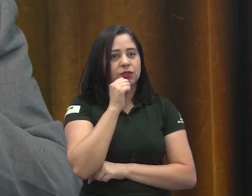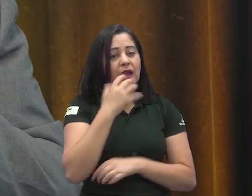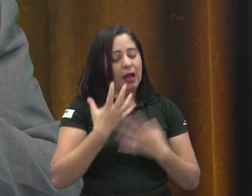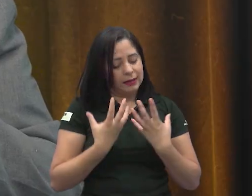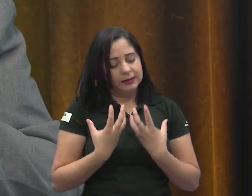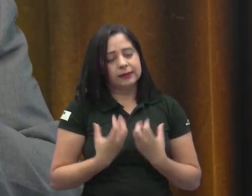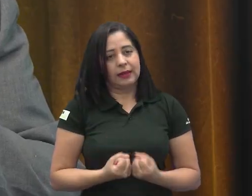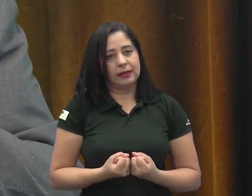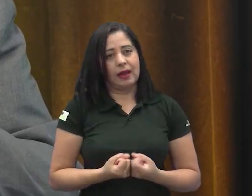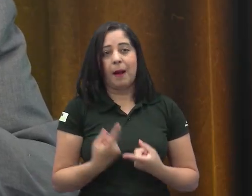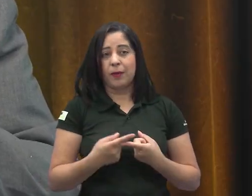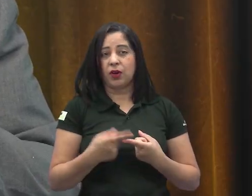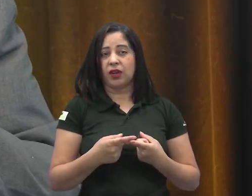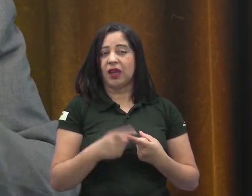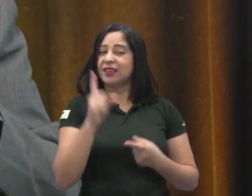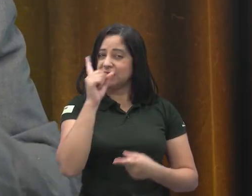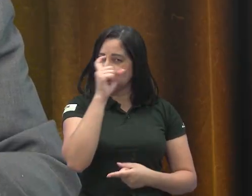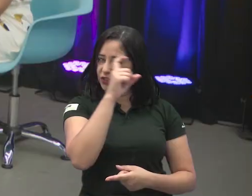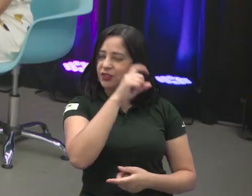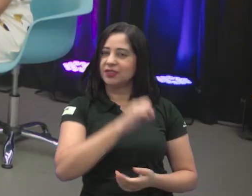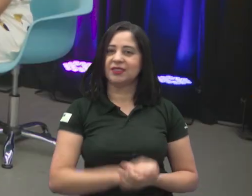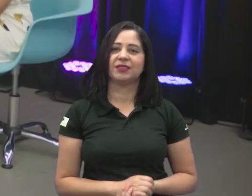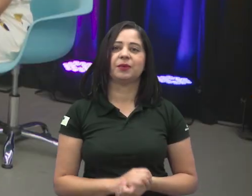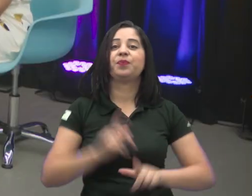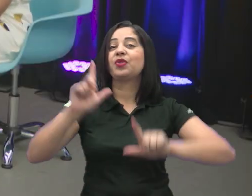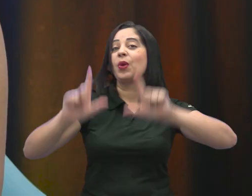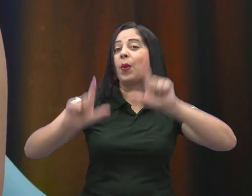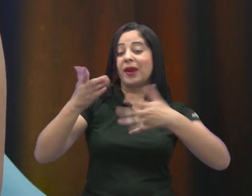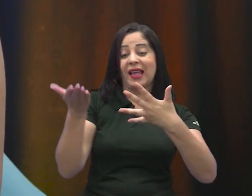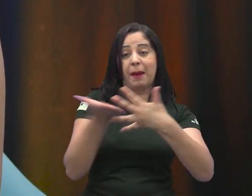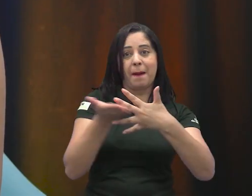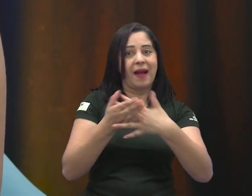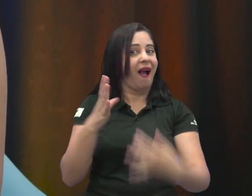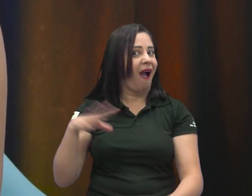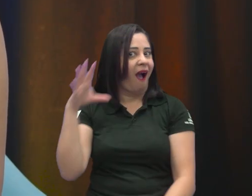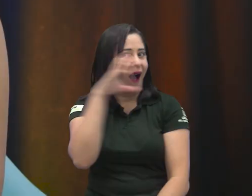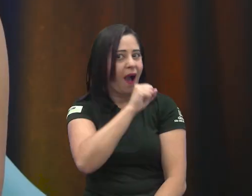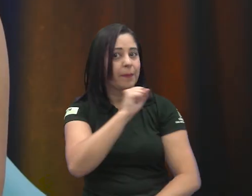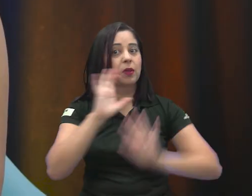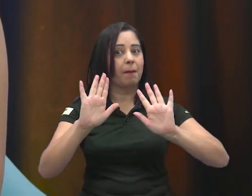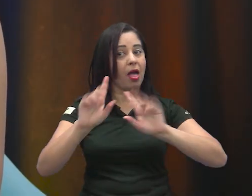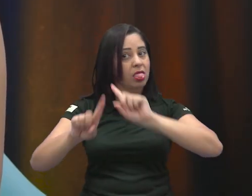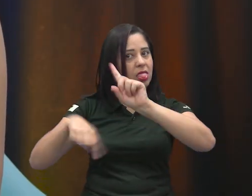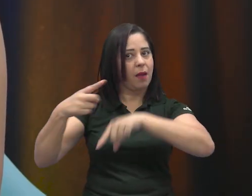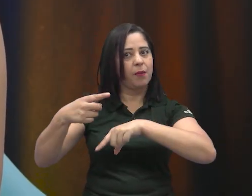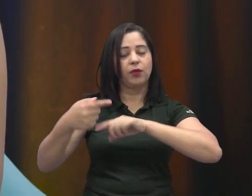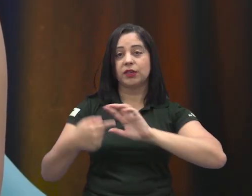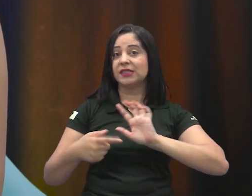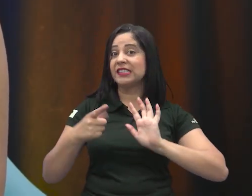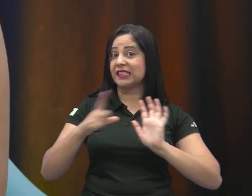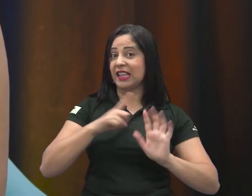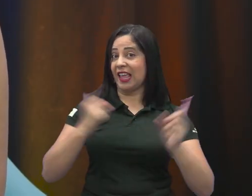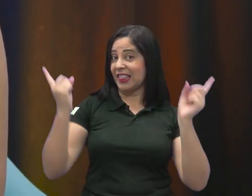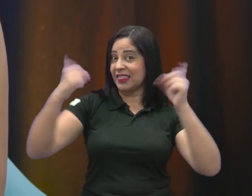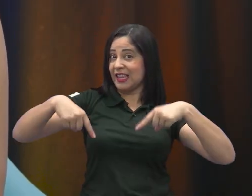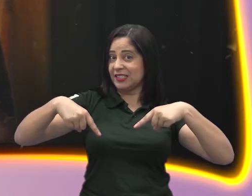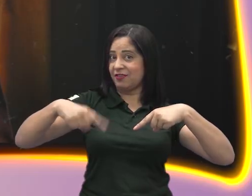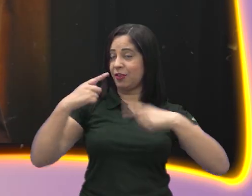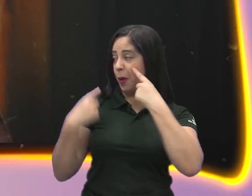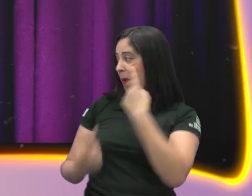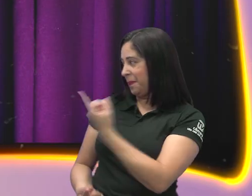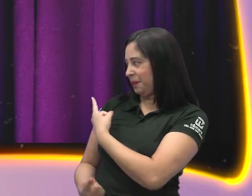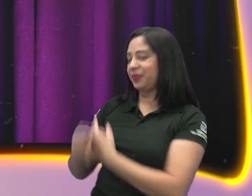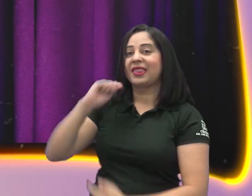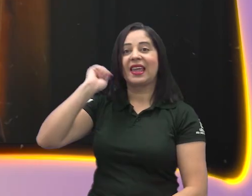uma situação difícil, muito difícil. Muito bom. O Inspiração faz uma pausa rápida, mas no próximo bloco tem o Desafio Inspiração com a